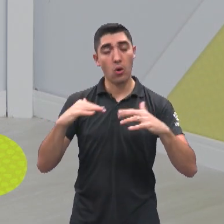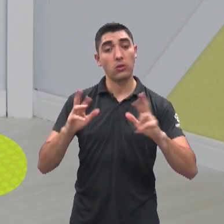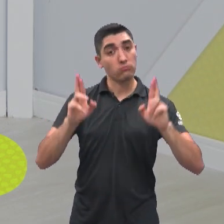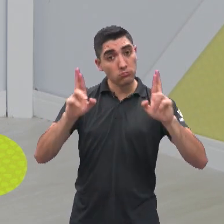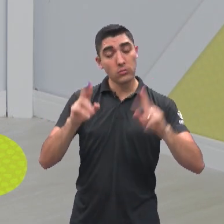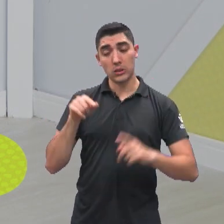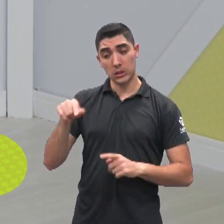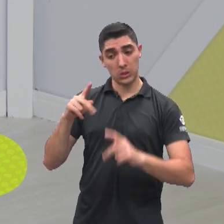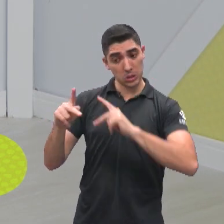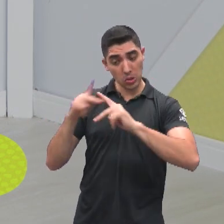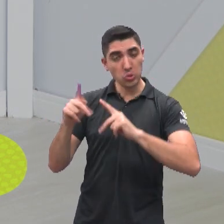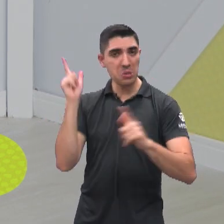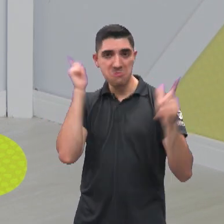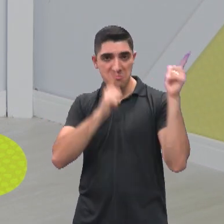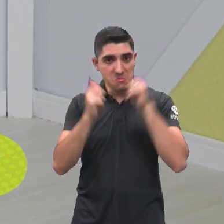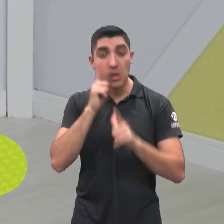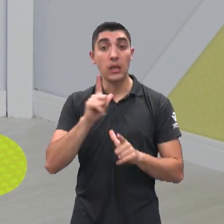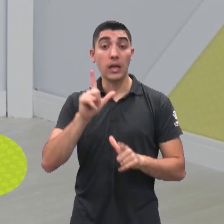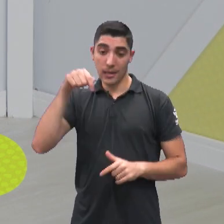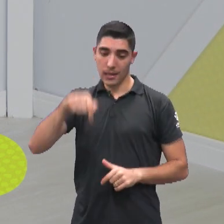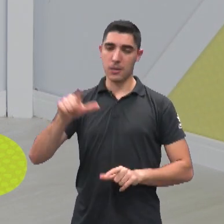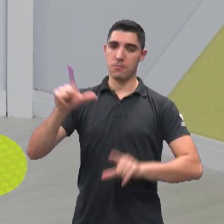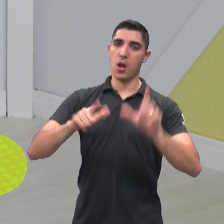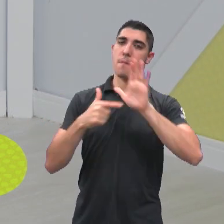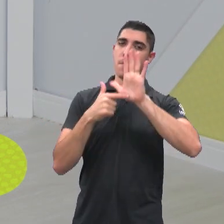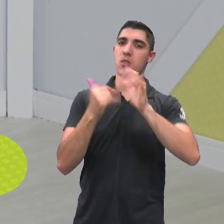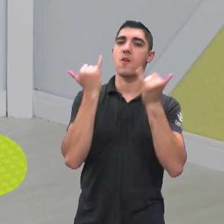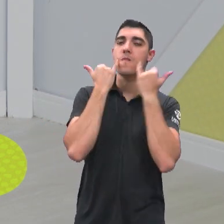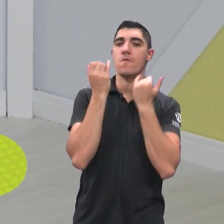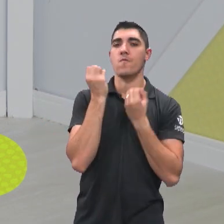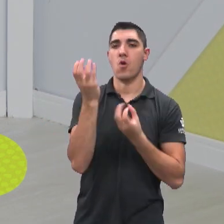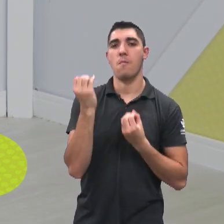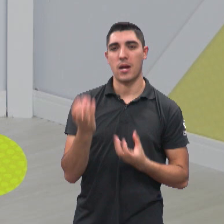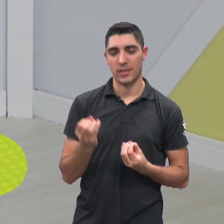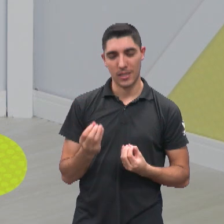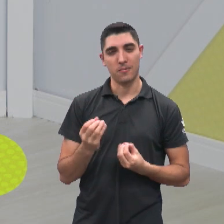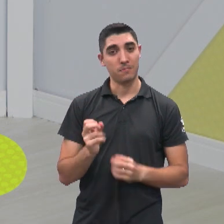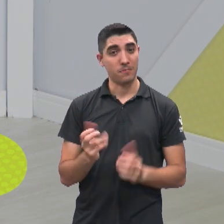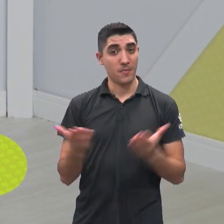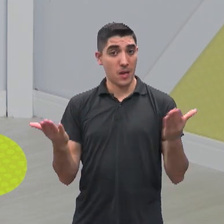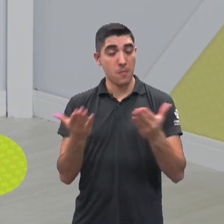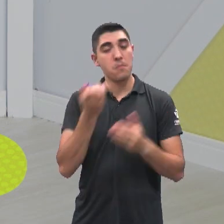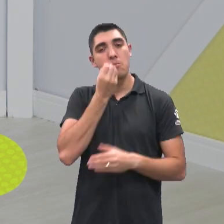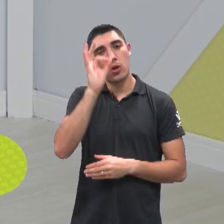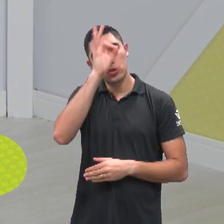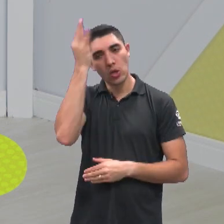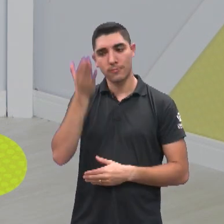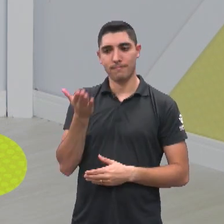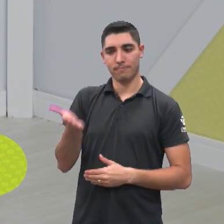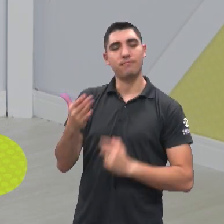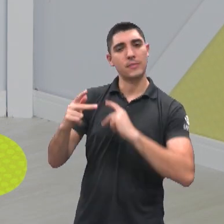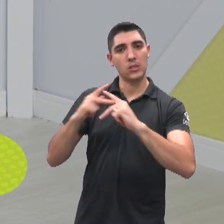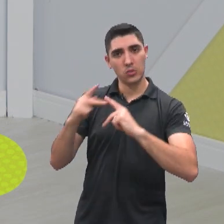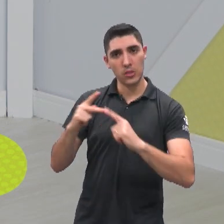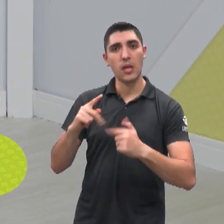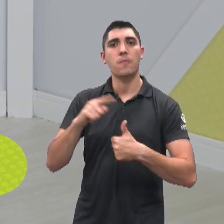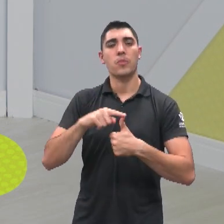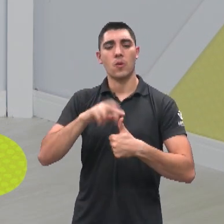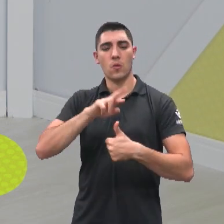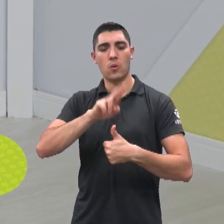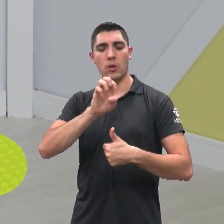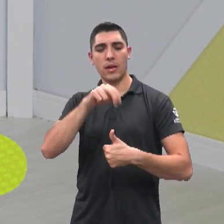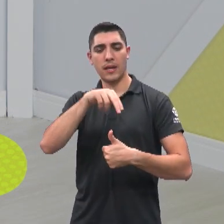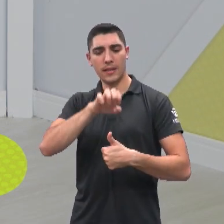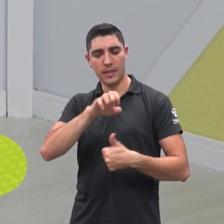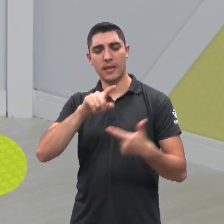e claro, a gente vai trazendo informações para você aqui dentro do nosso Hora do Esporte. Sucesso para todo mundo lá, René Quintas, o nosso Kelvin Bacos e